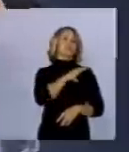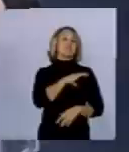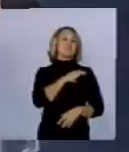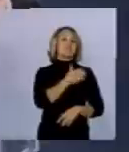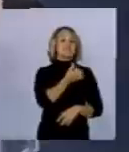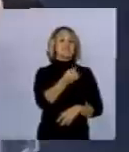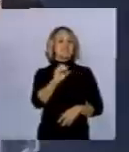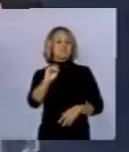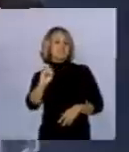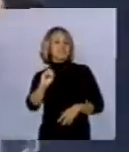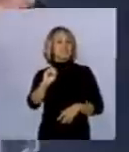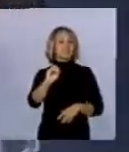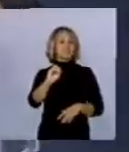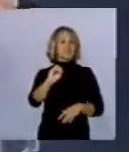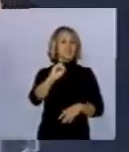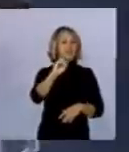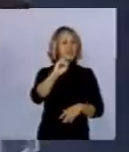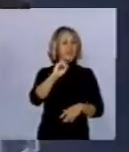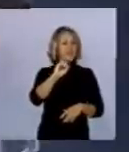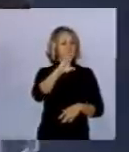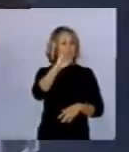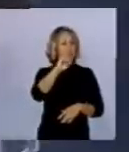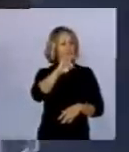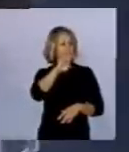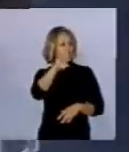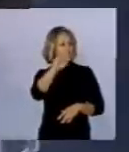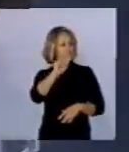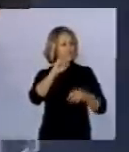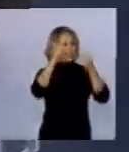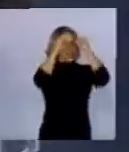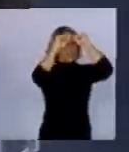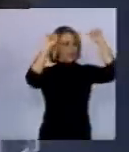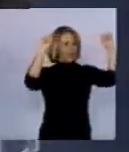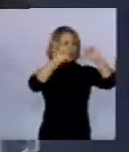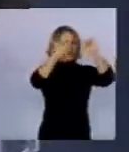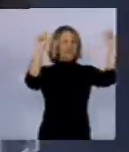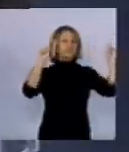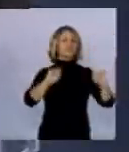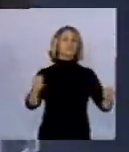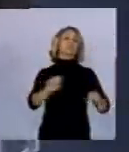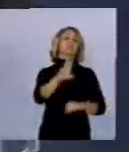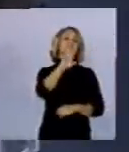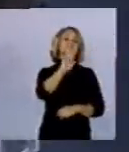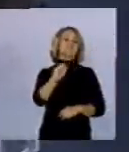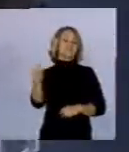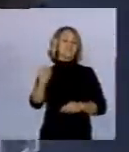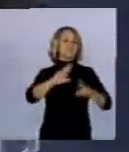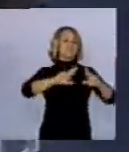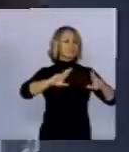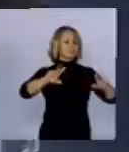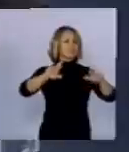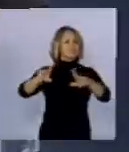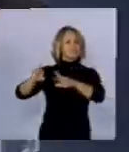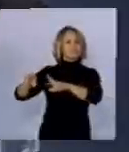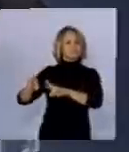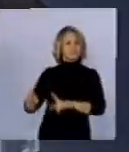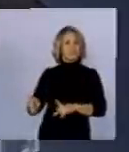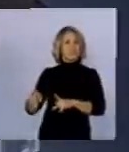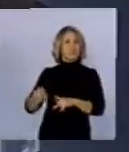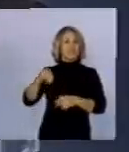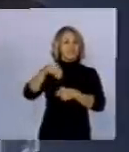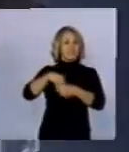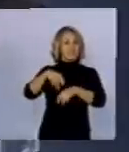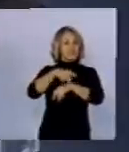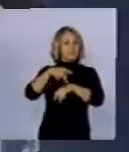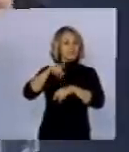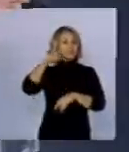Entre 50 e 70 de acordo com o perfil das programações e África do Sul 50 e nos Estados Unidos